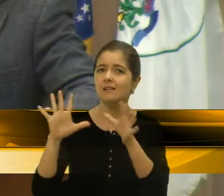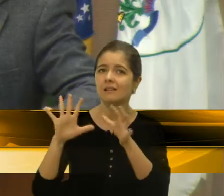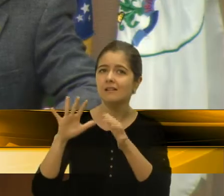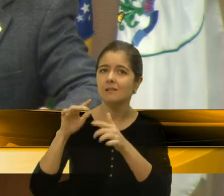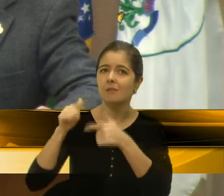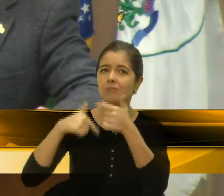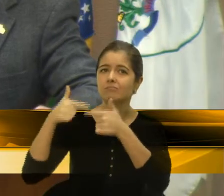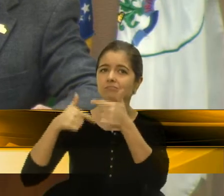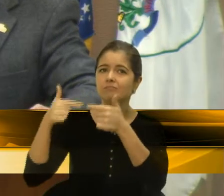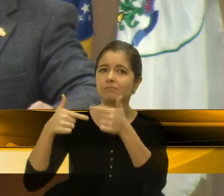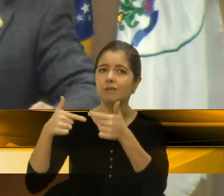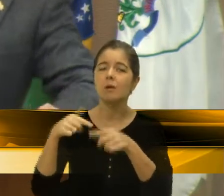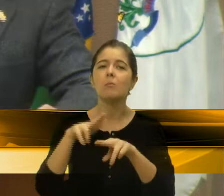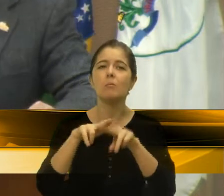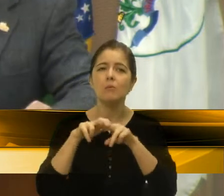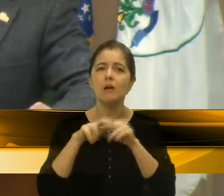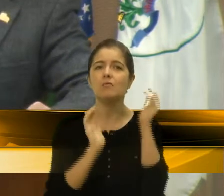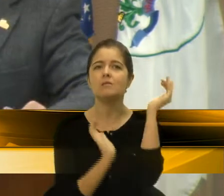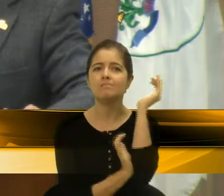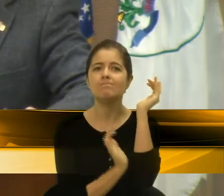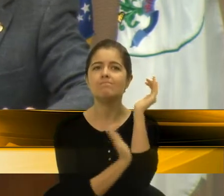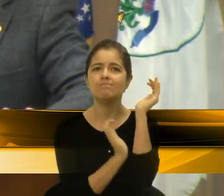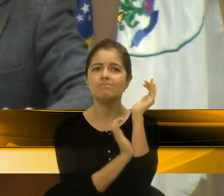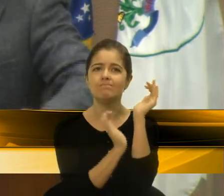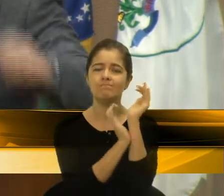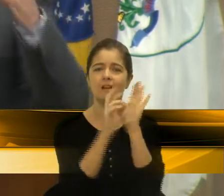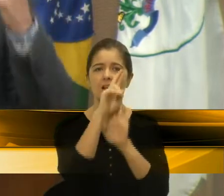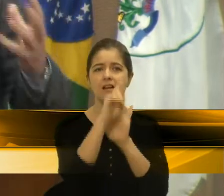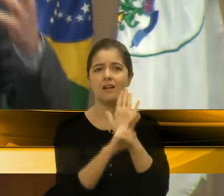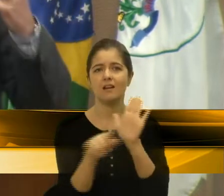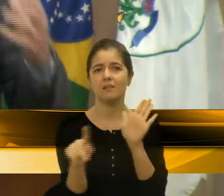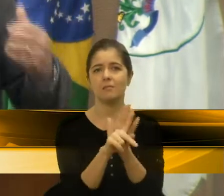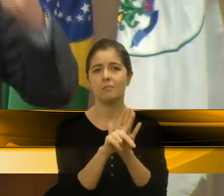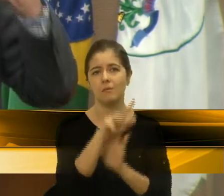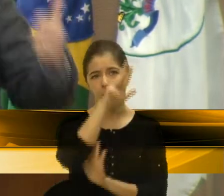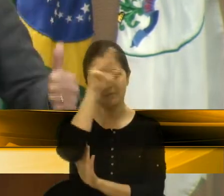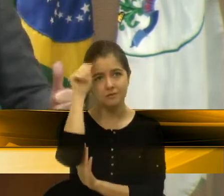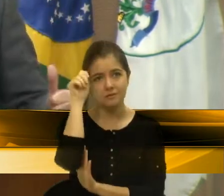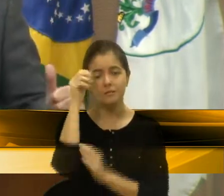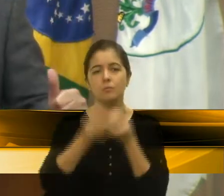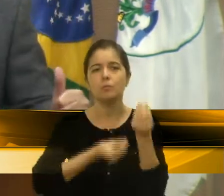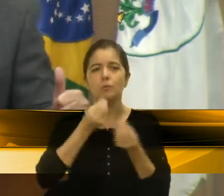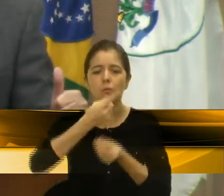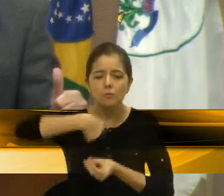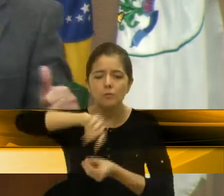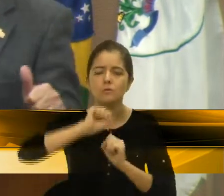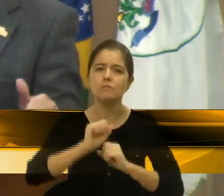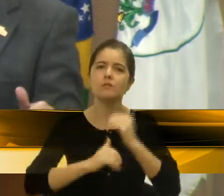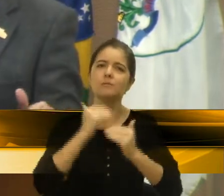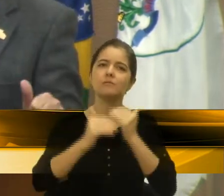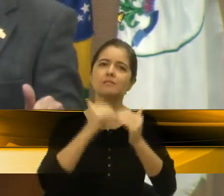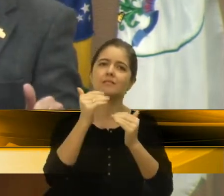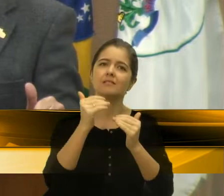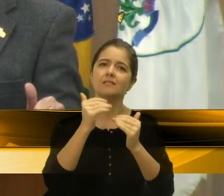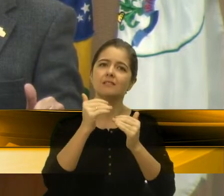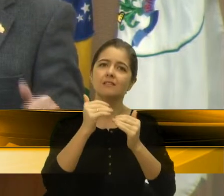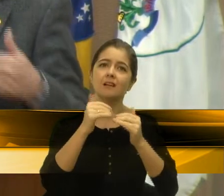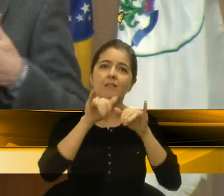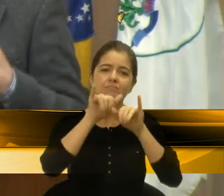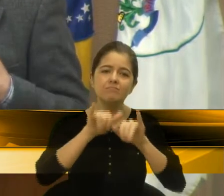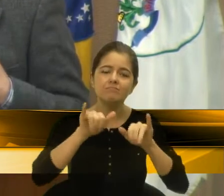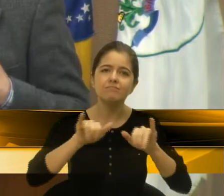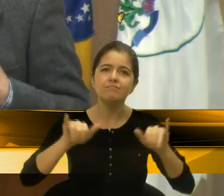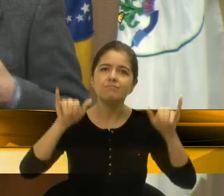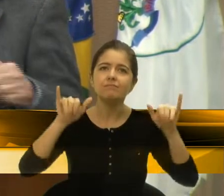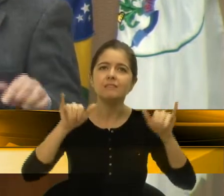por burocracia do município. Como é que nós podemos desenvolver mídias digitais se o